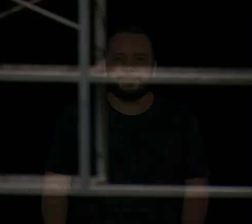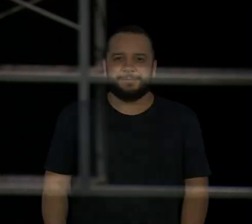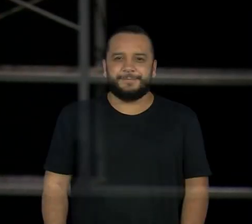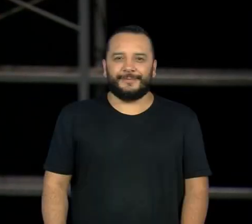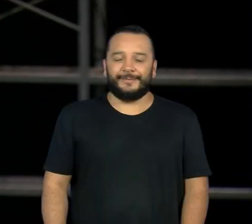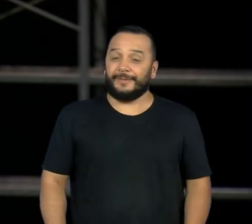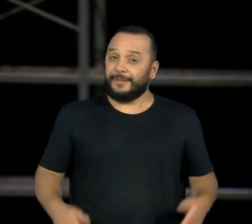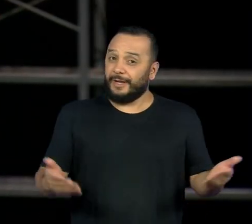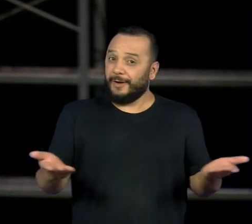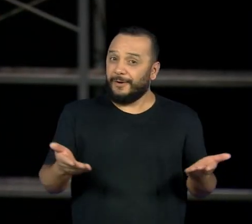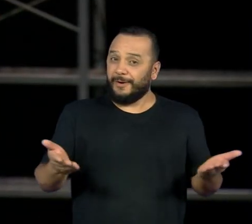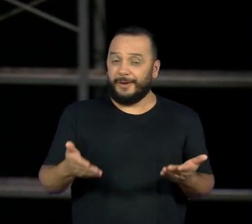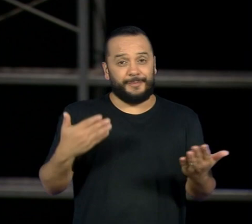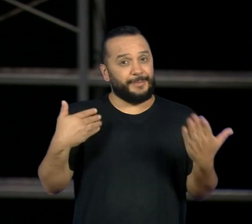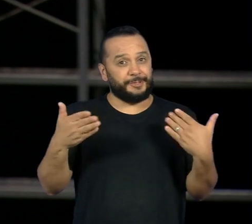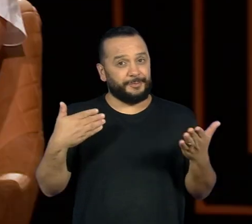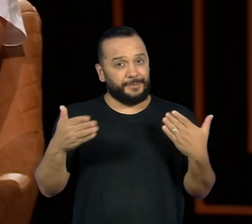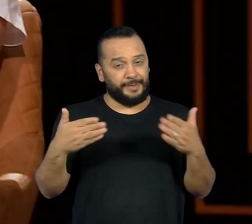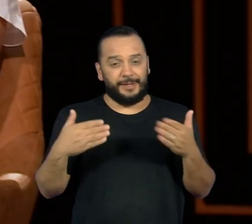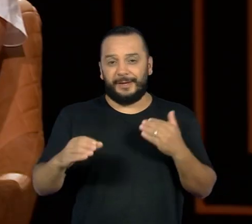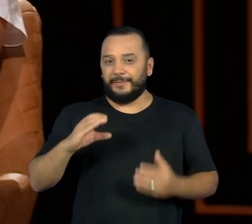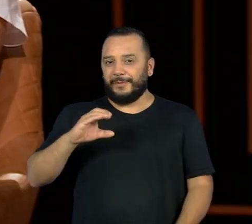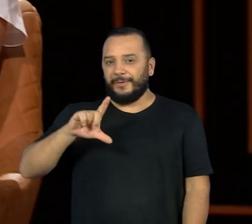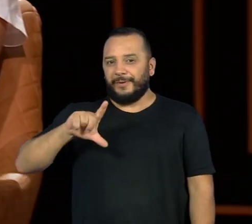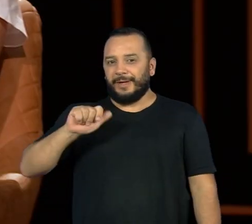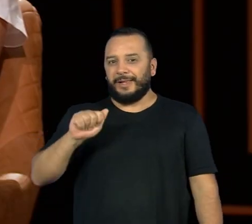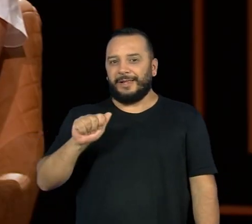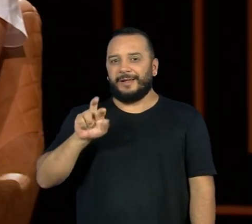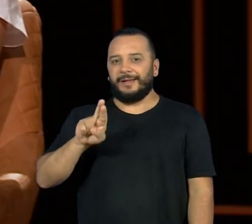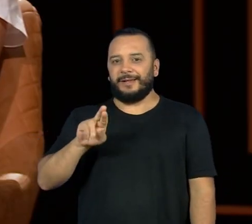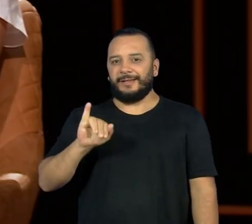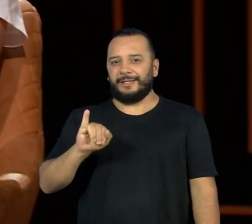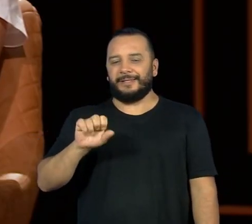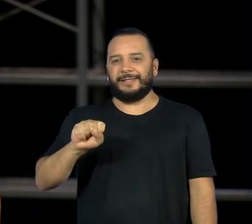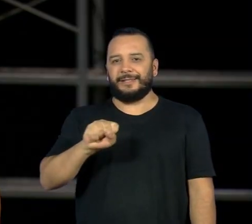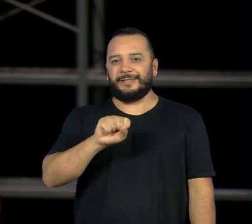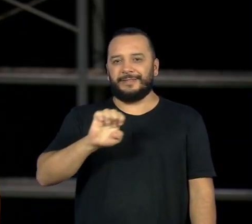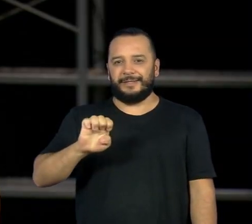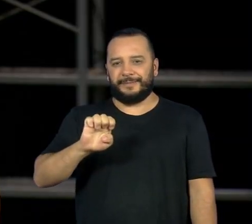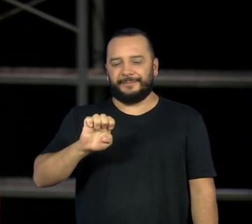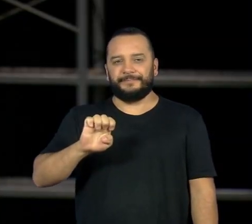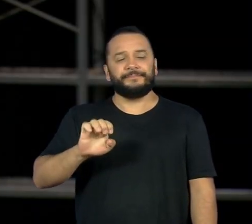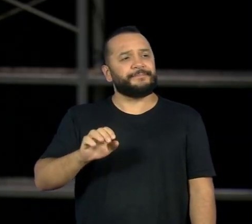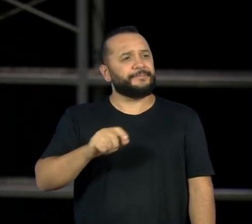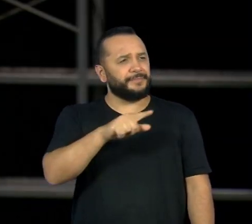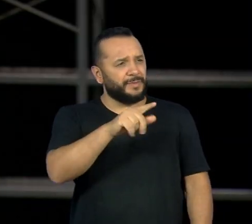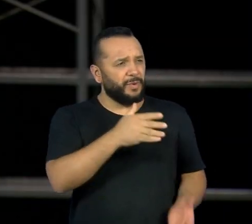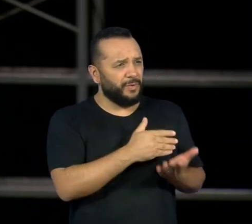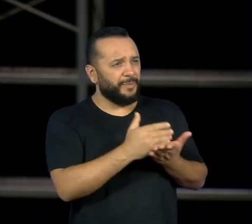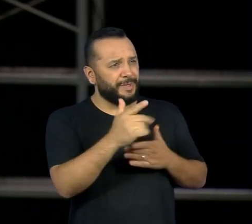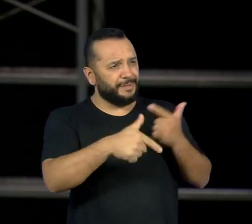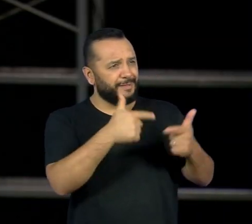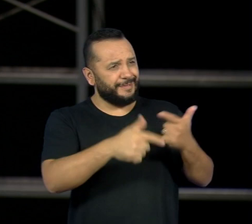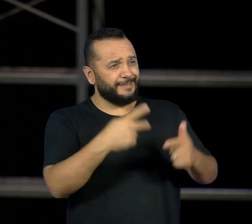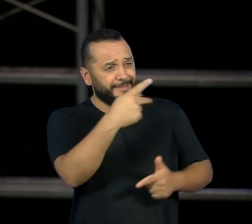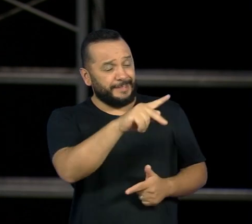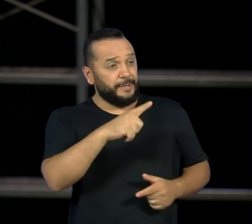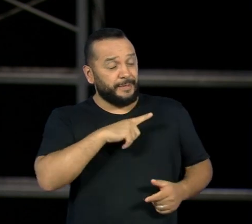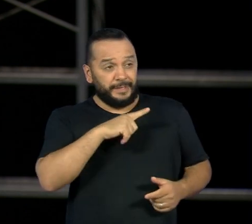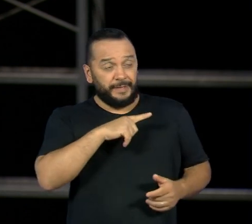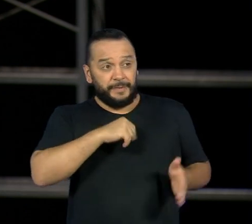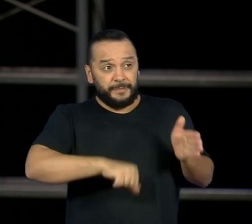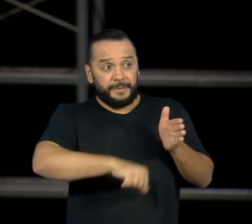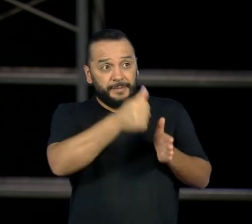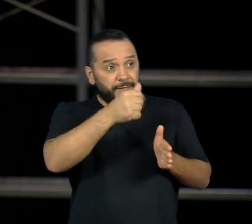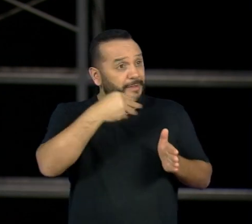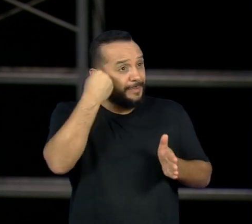Estamos de volta para o nosso bate-papo com Clarice Abujamra. Clarice, já no início da sua carreira, você teve a sua primeira